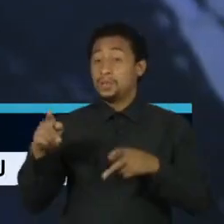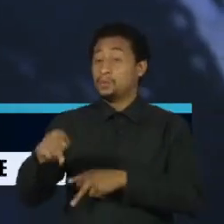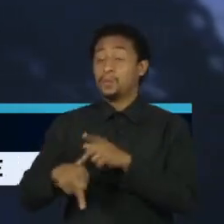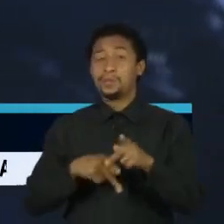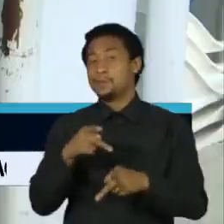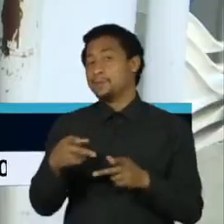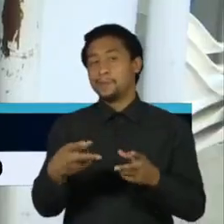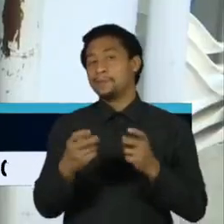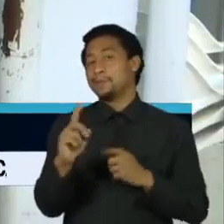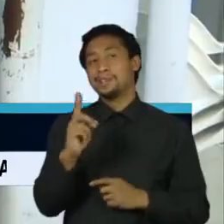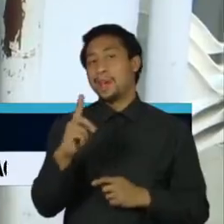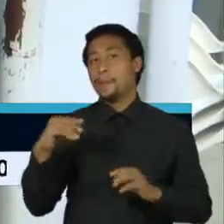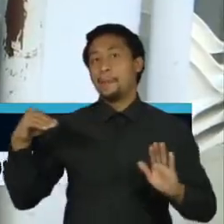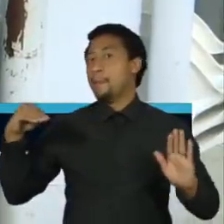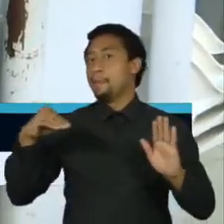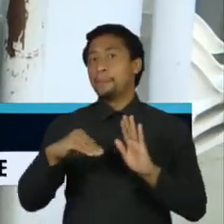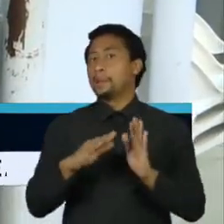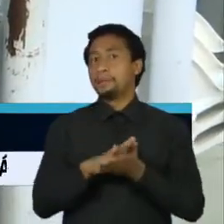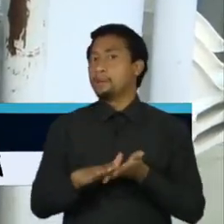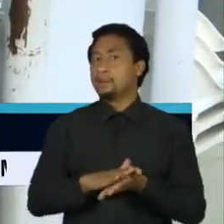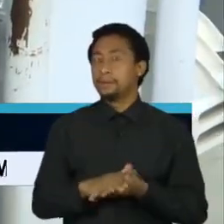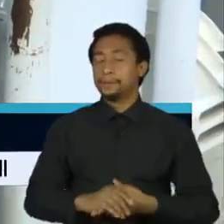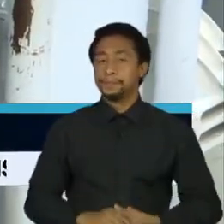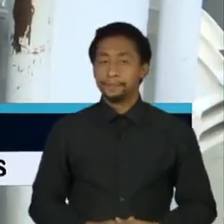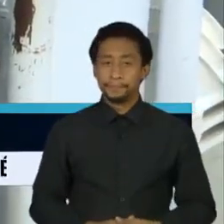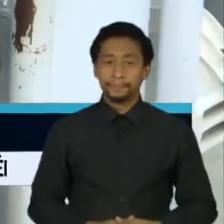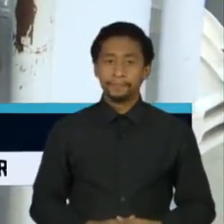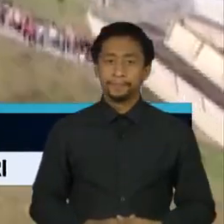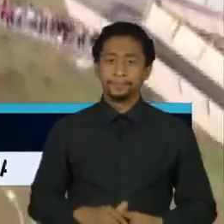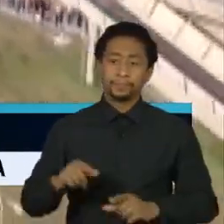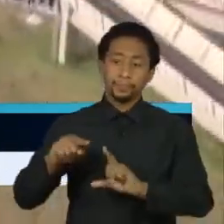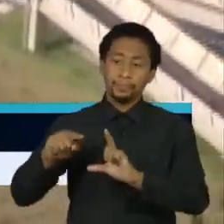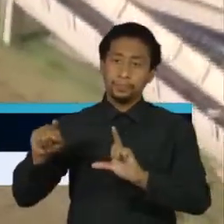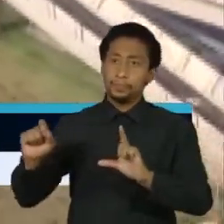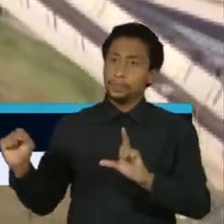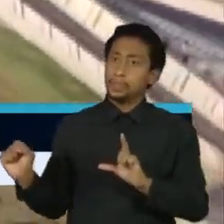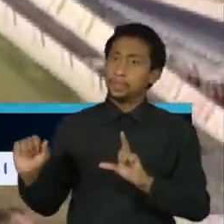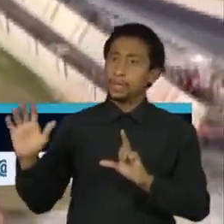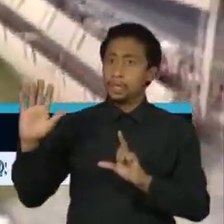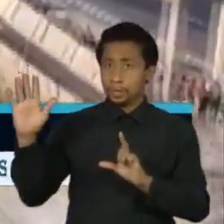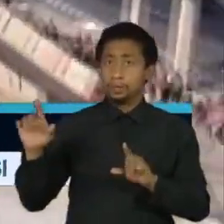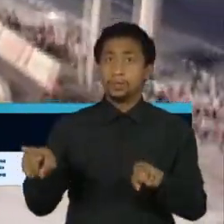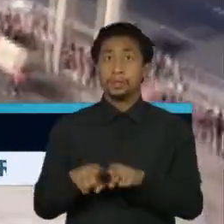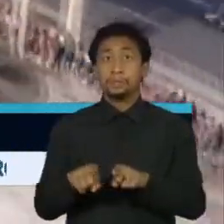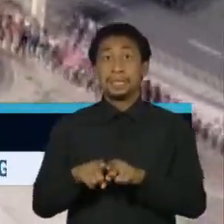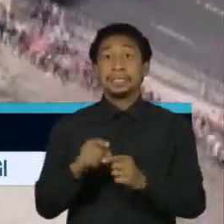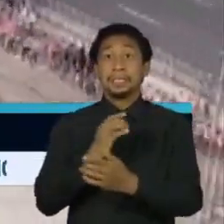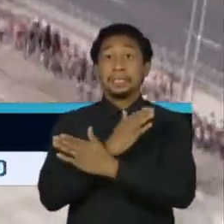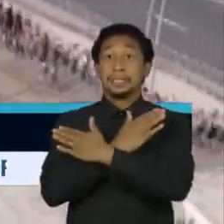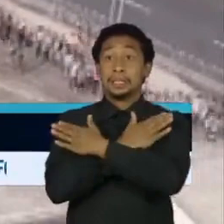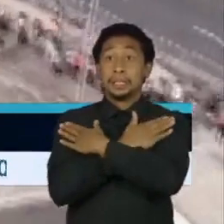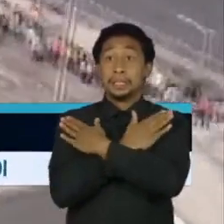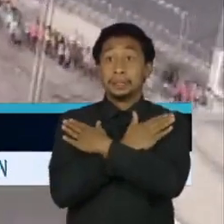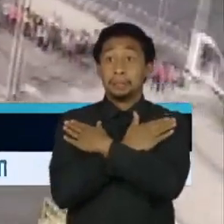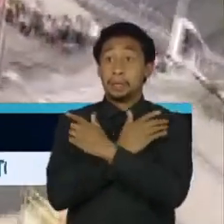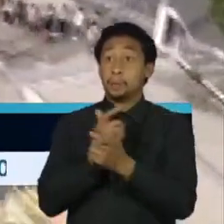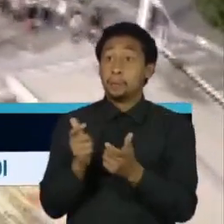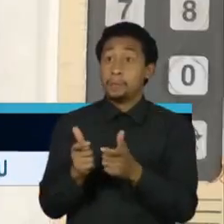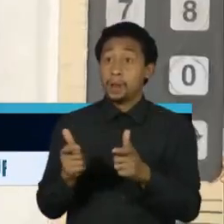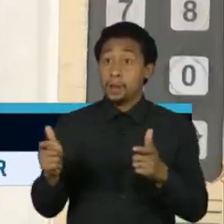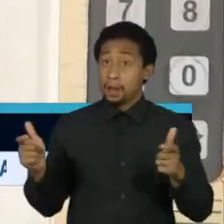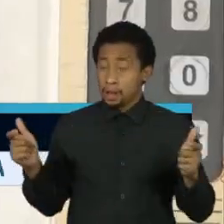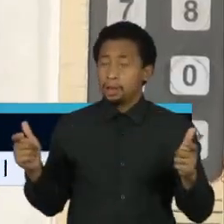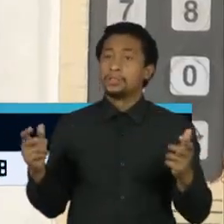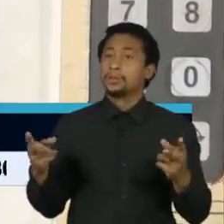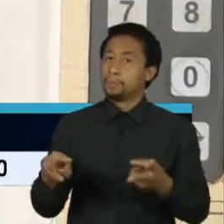população brasileira. A combinação de inflação alta com taxas de desemprego também elevadas ajuda a entender o